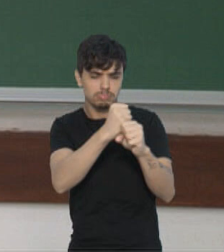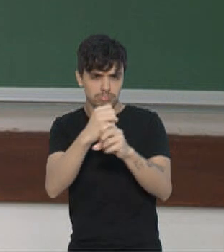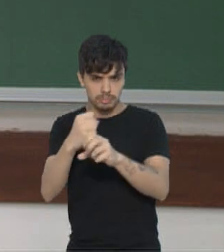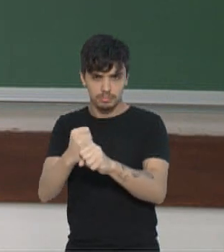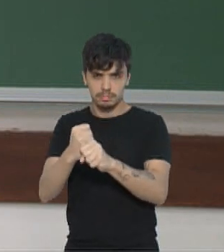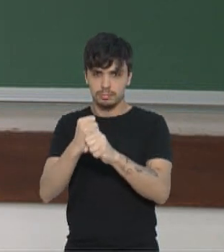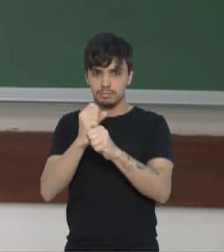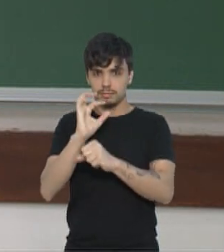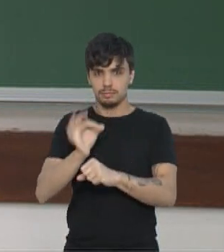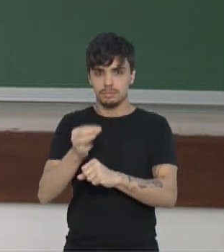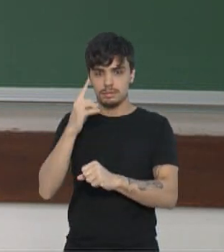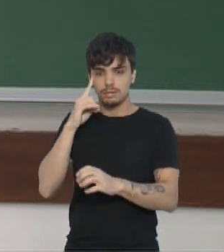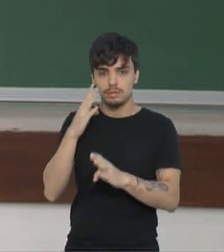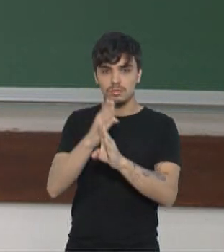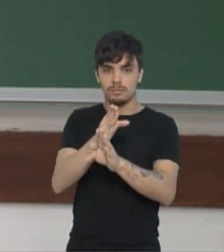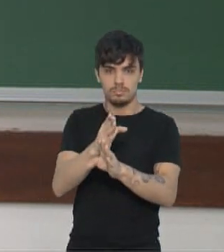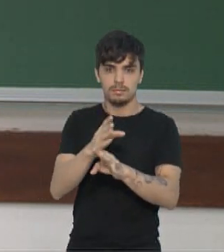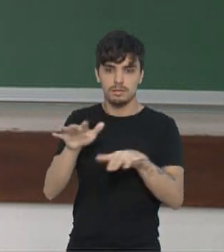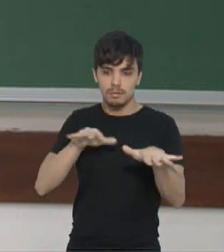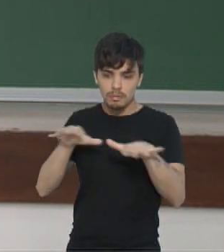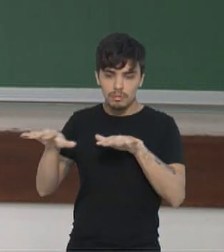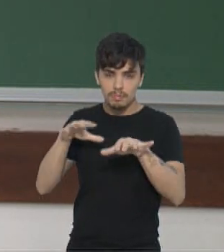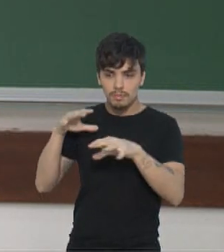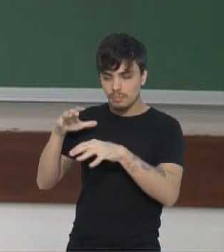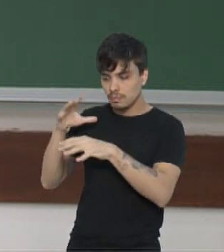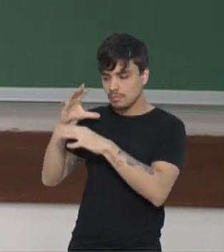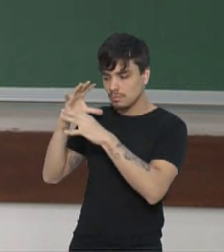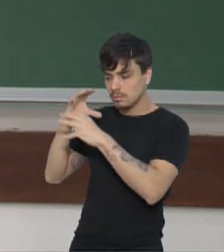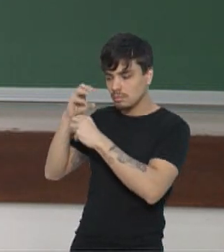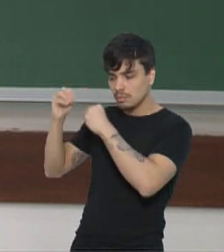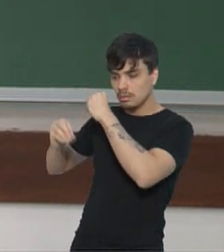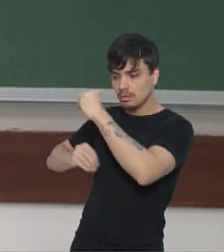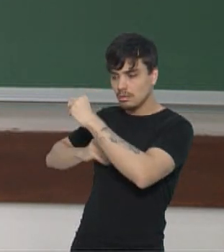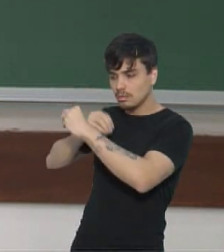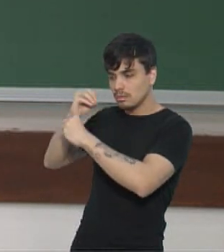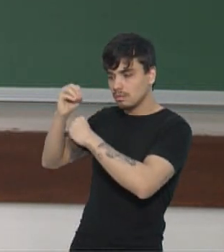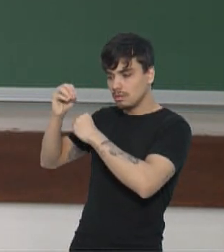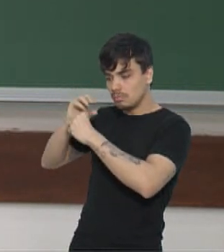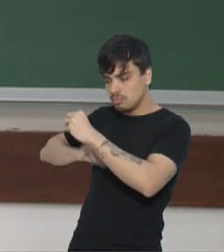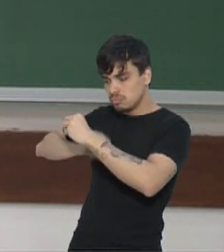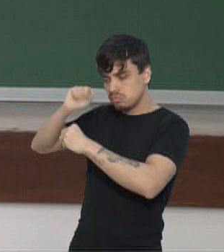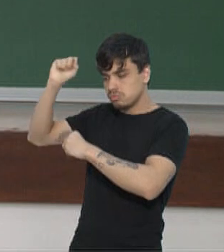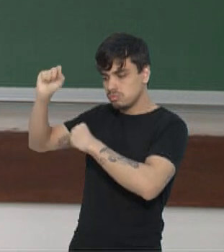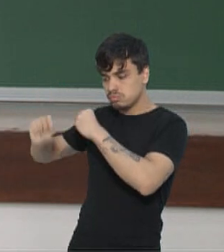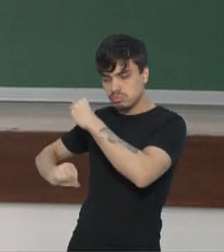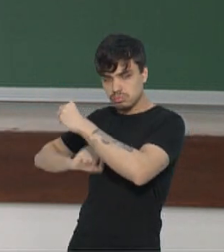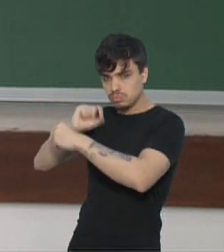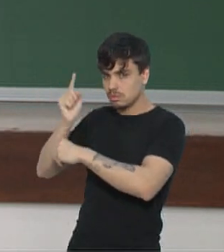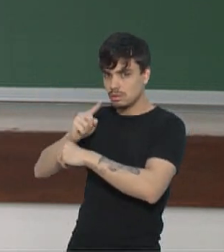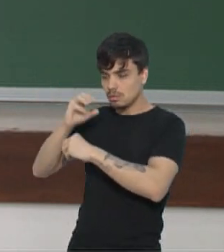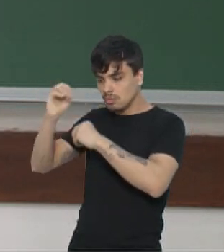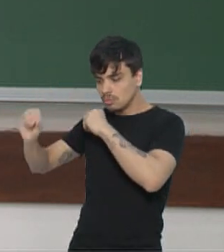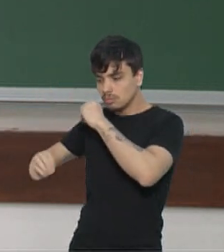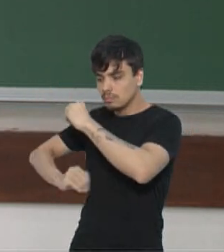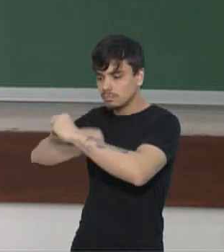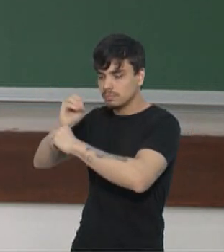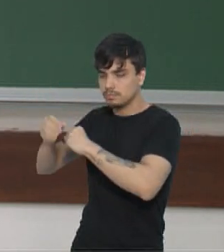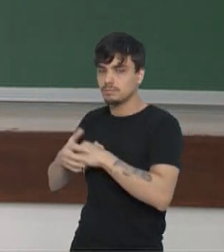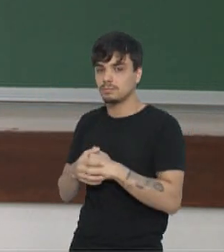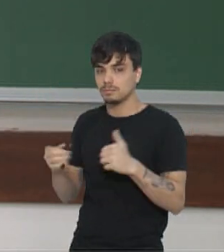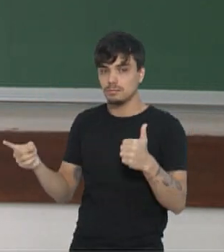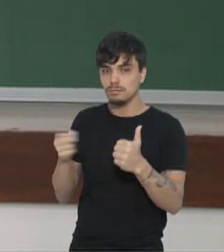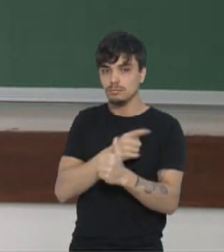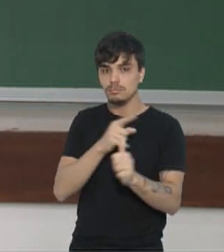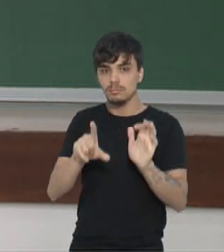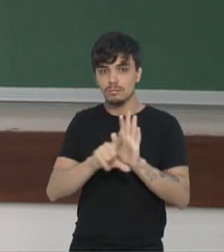para descobrir que o movimento dos planetas é elíptico e não circular. A partir dessa primeira